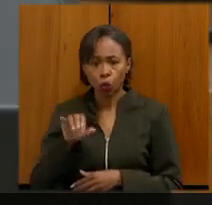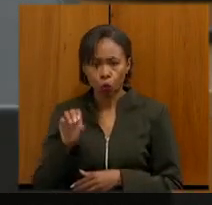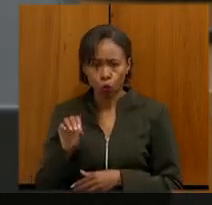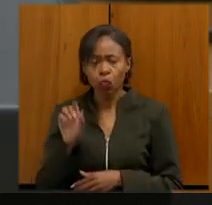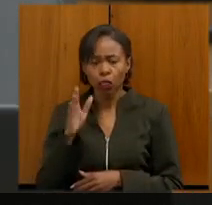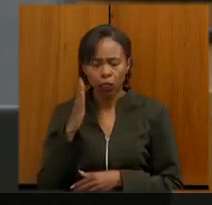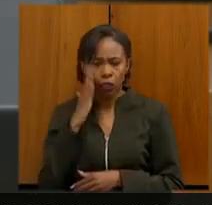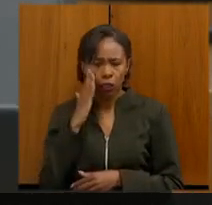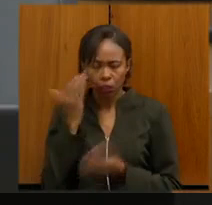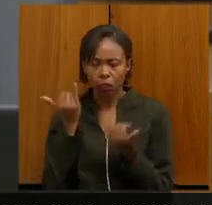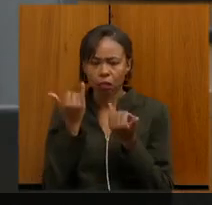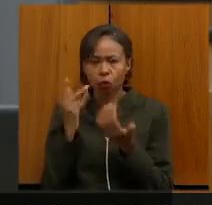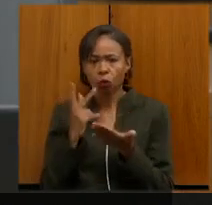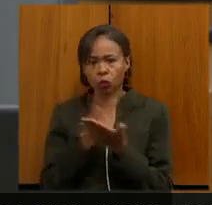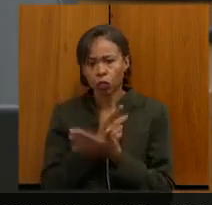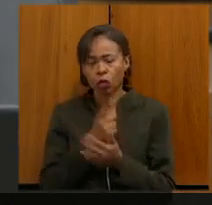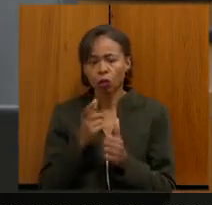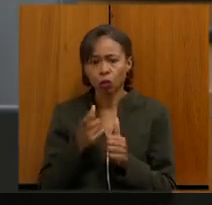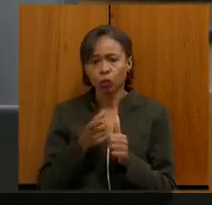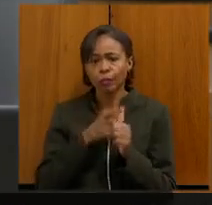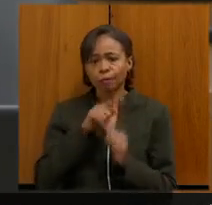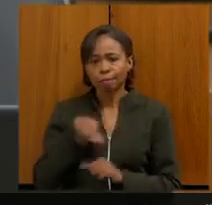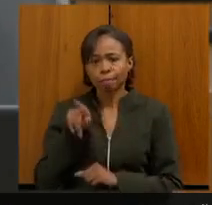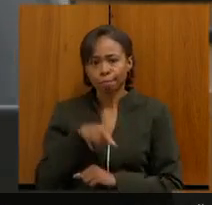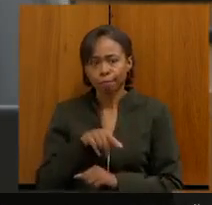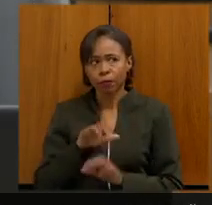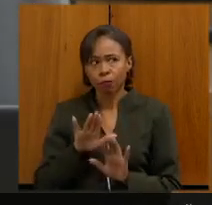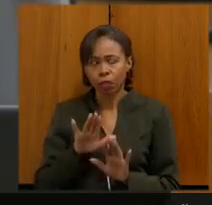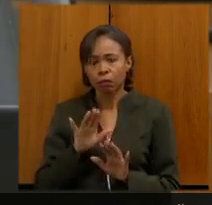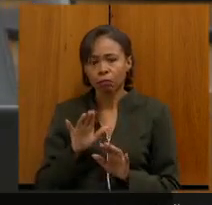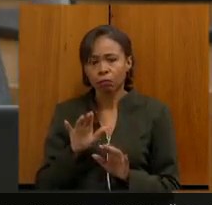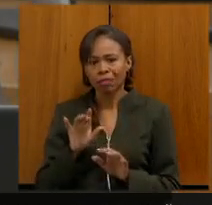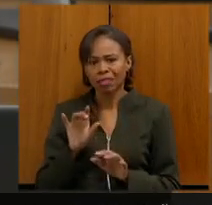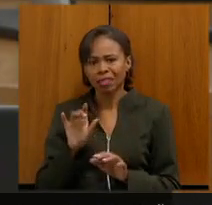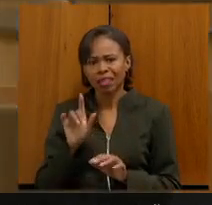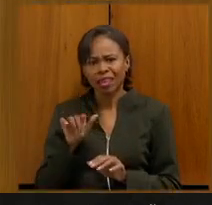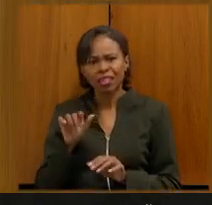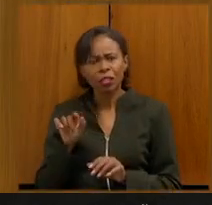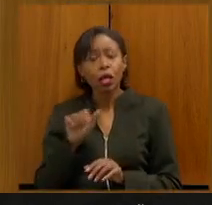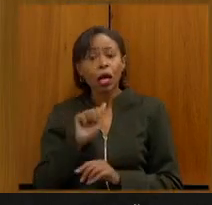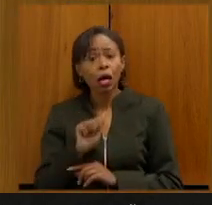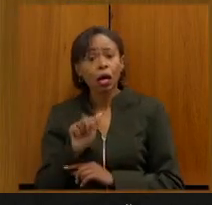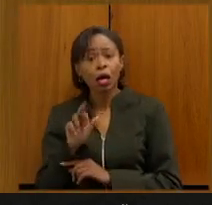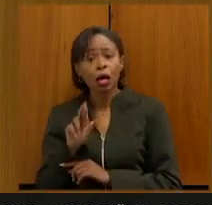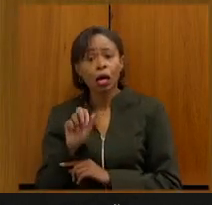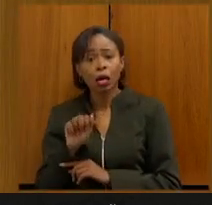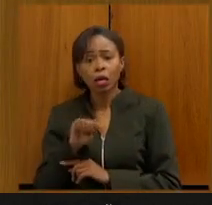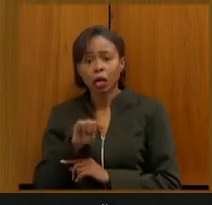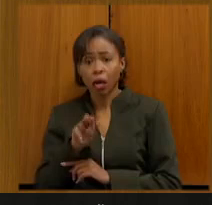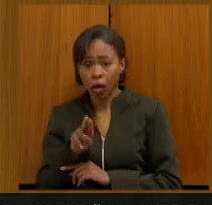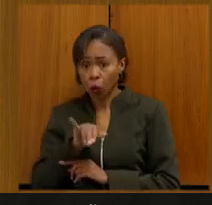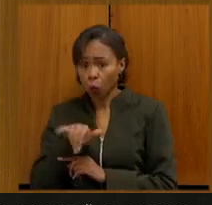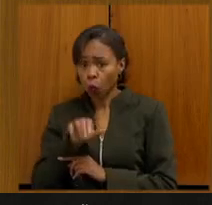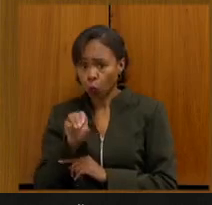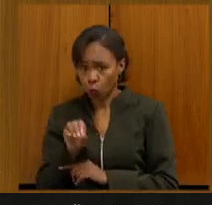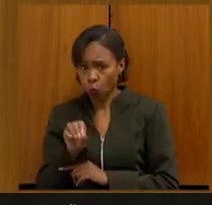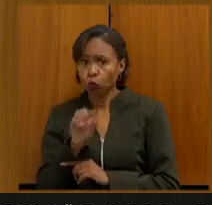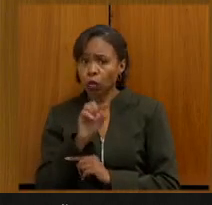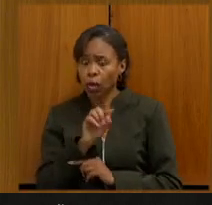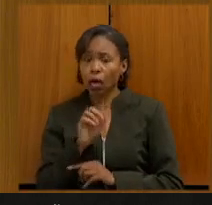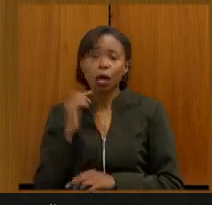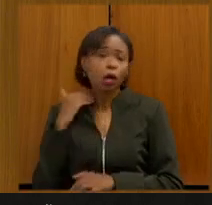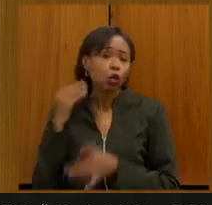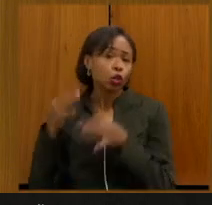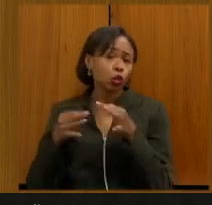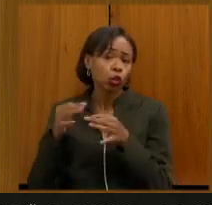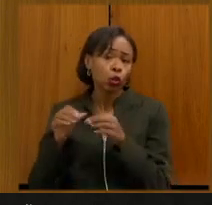mas que a gente ainda não recebeu o pedido formal também acho que é isso gente é Araújo declinou né a juíza declinou da competência